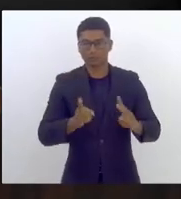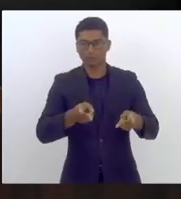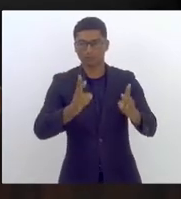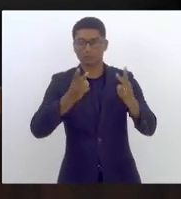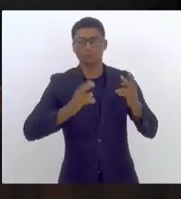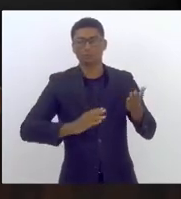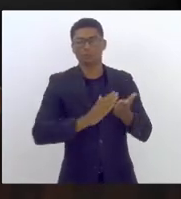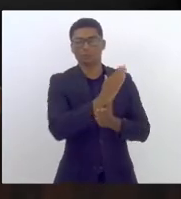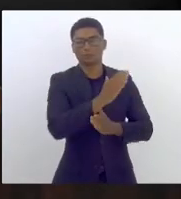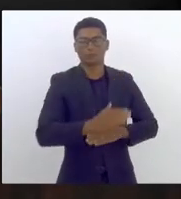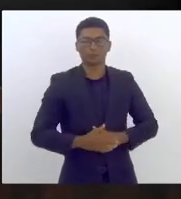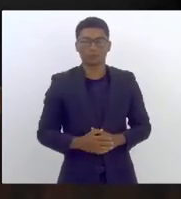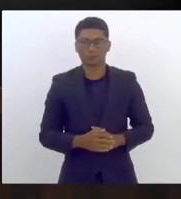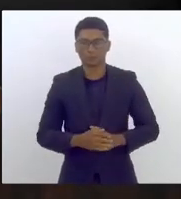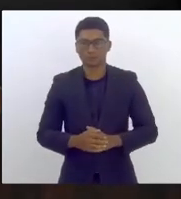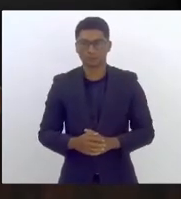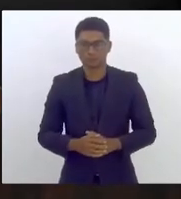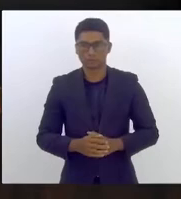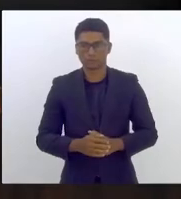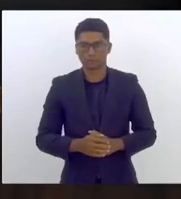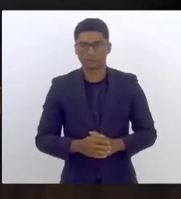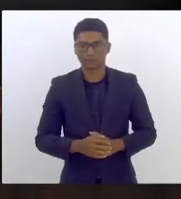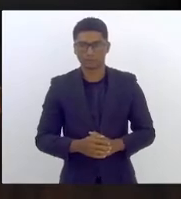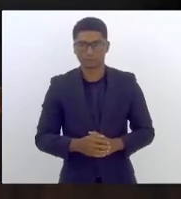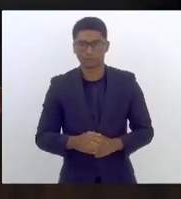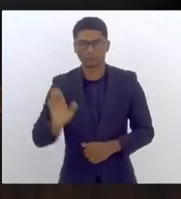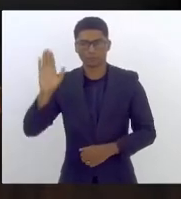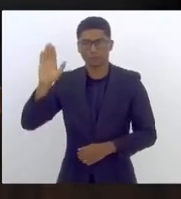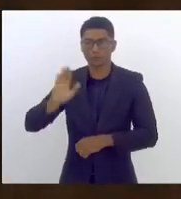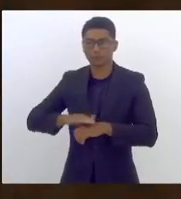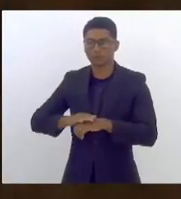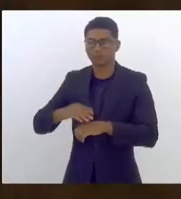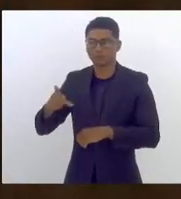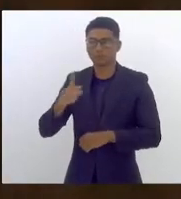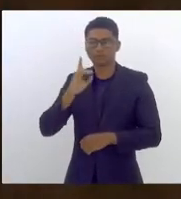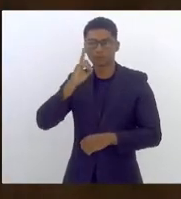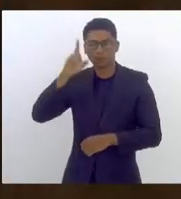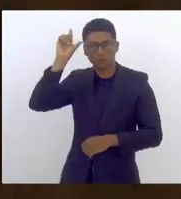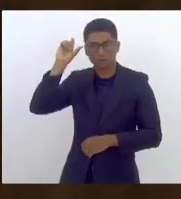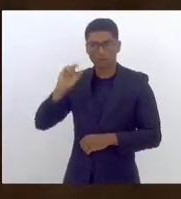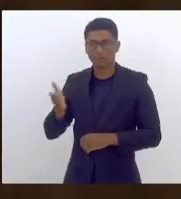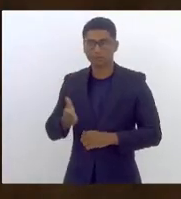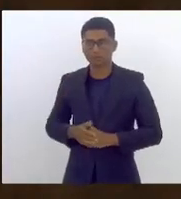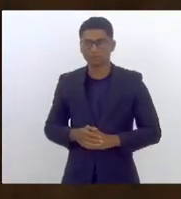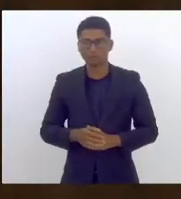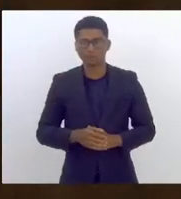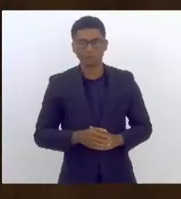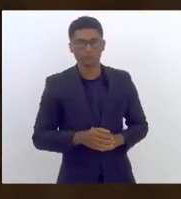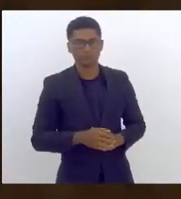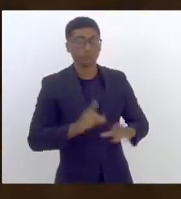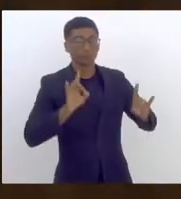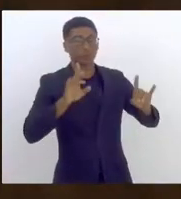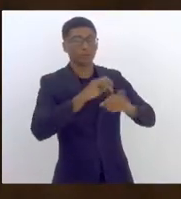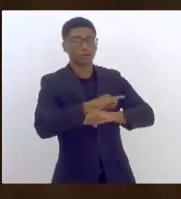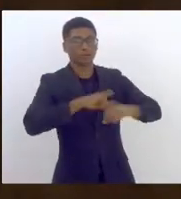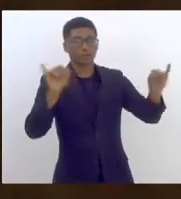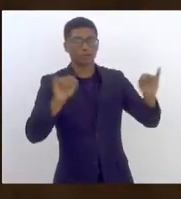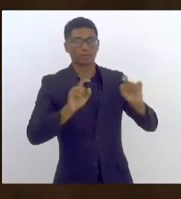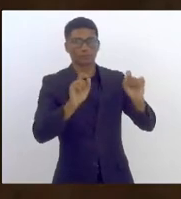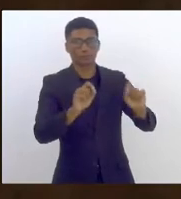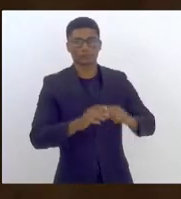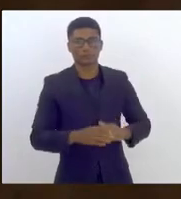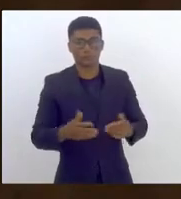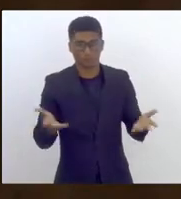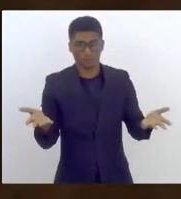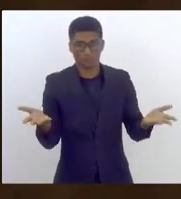estão aprovado pela ordem Deputado Luiz Paulo senhor presidente é só para lhe comunicar que